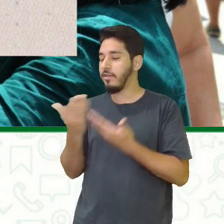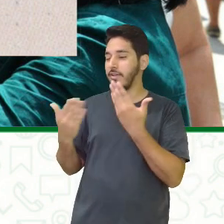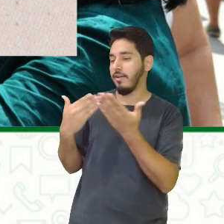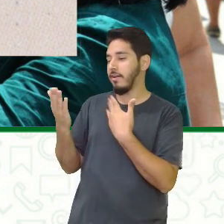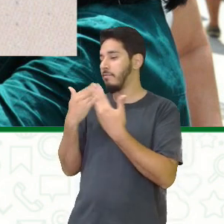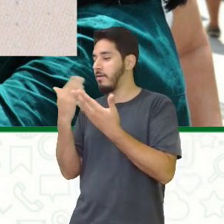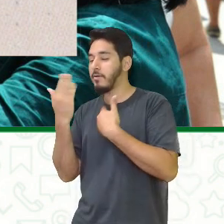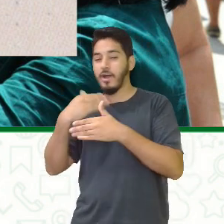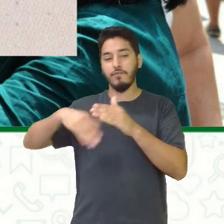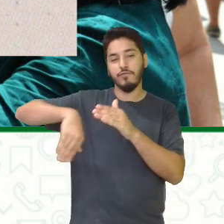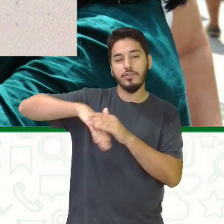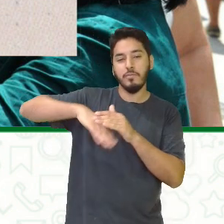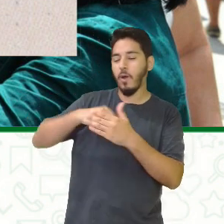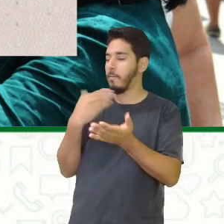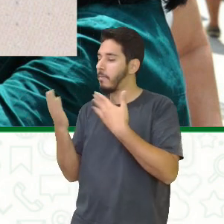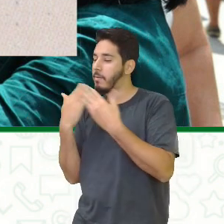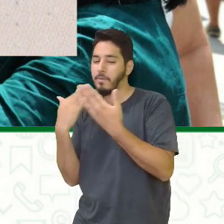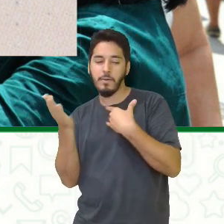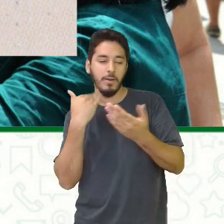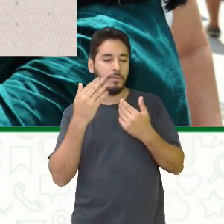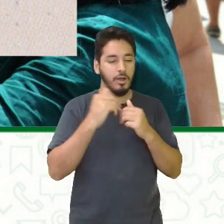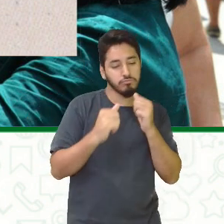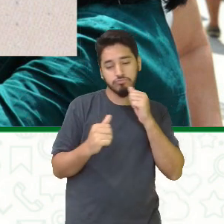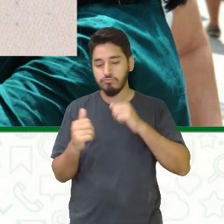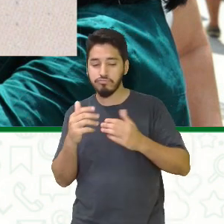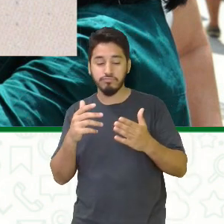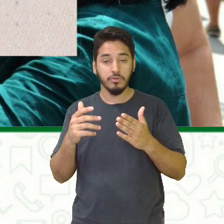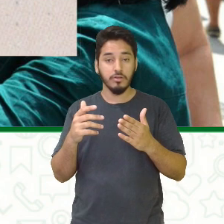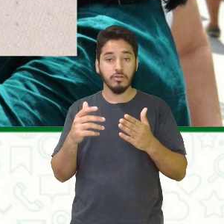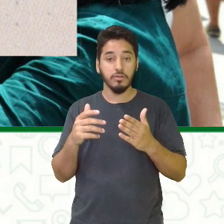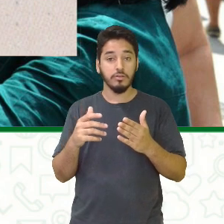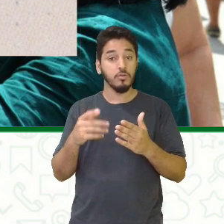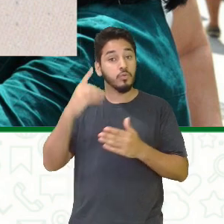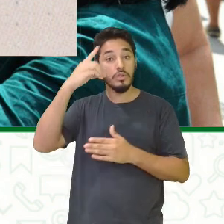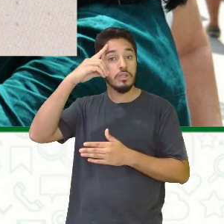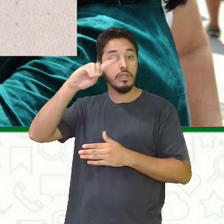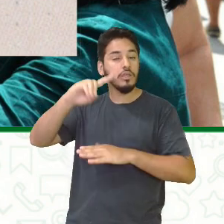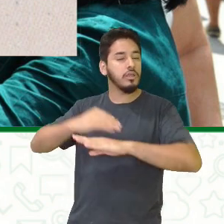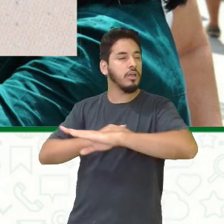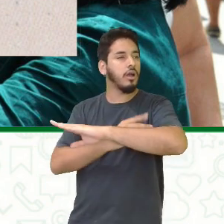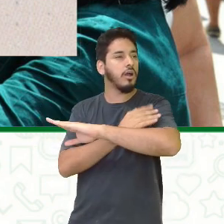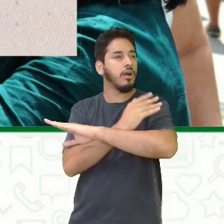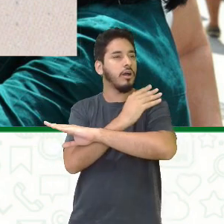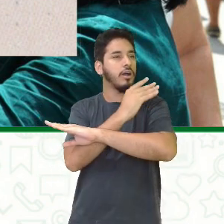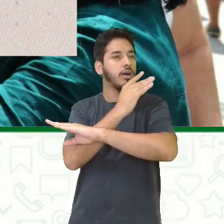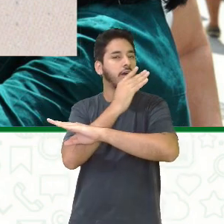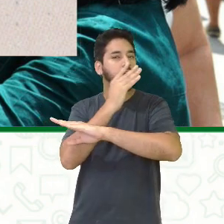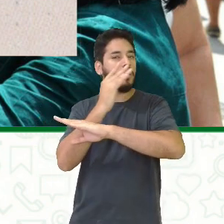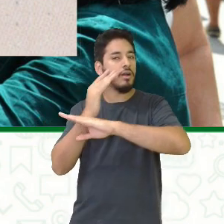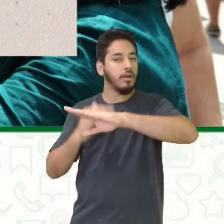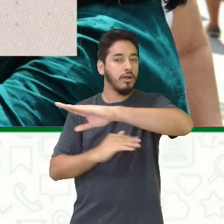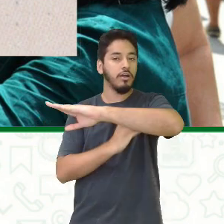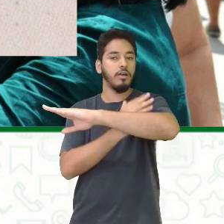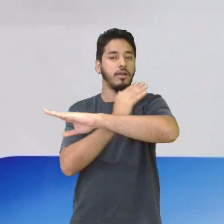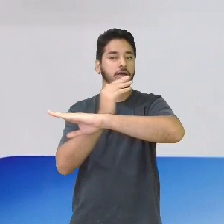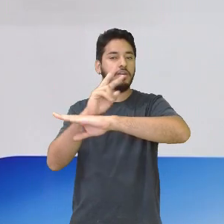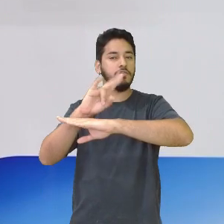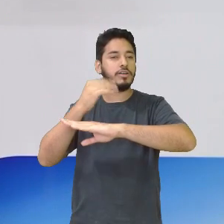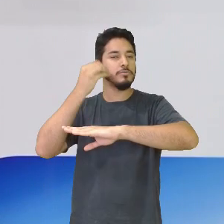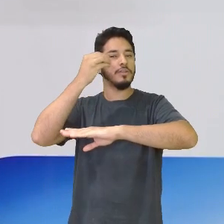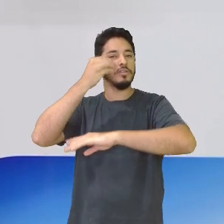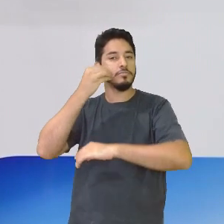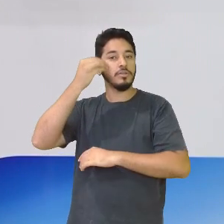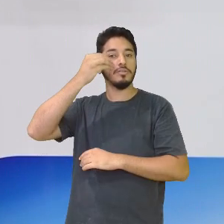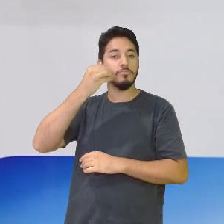estão dialogando com as pessoas por onde você vai convivendo durante o dia, você vai trazendo essas novas experiências e agregando